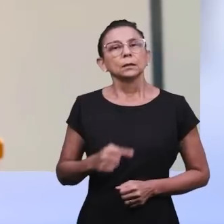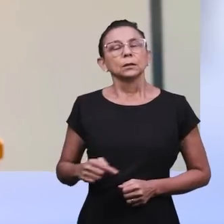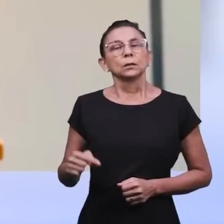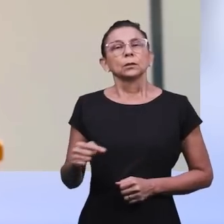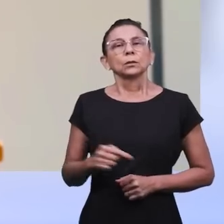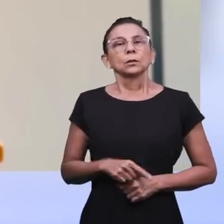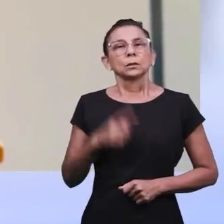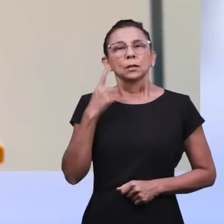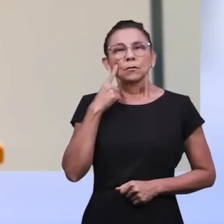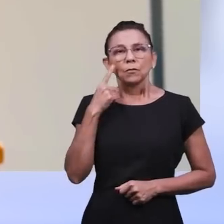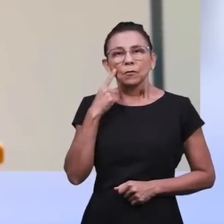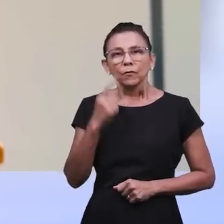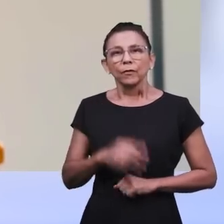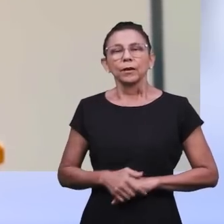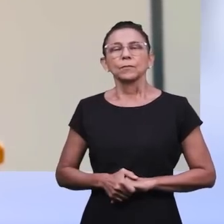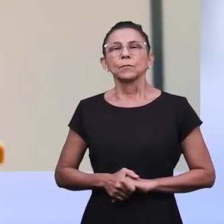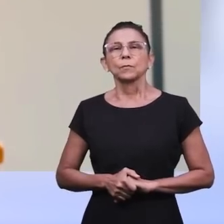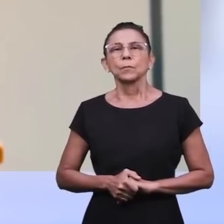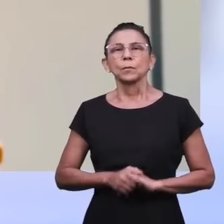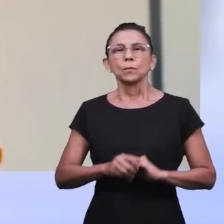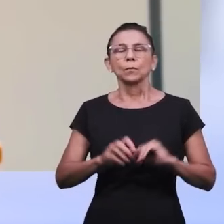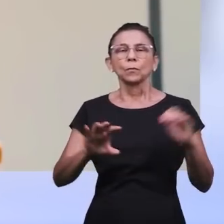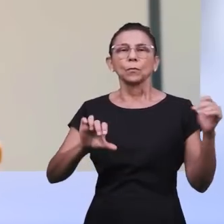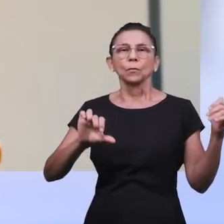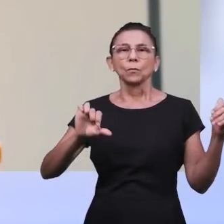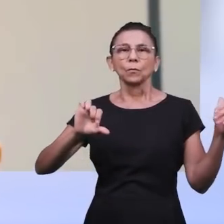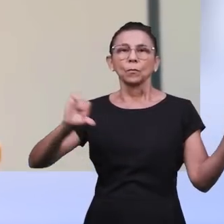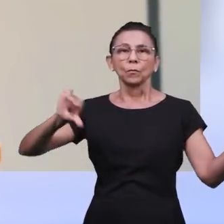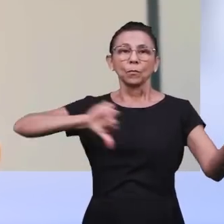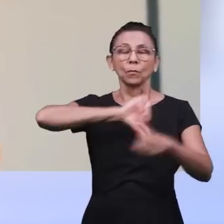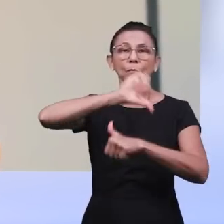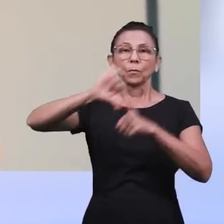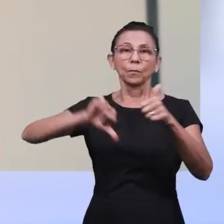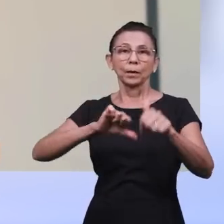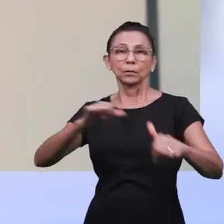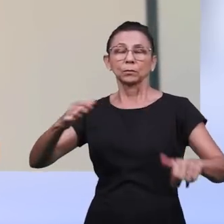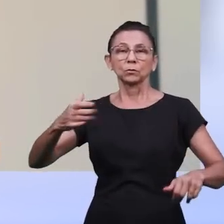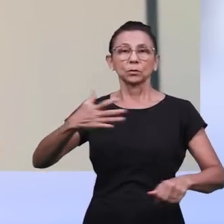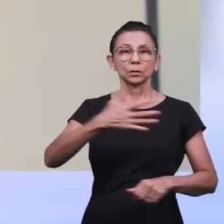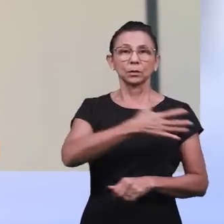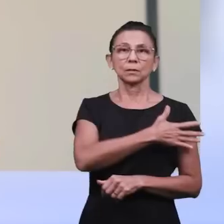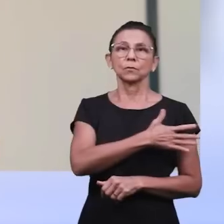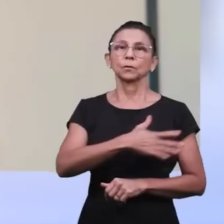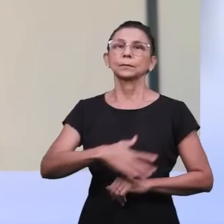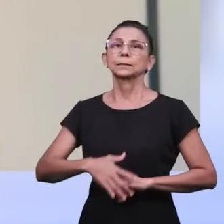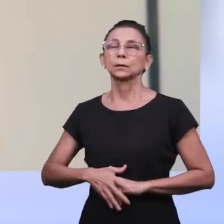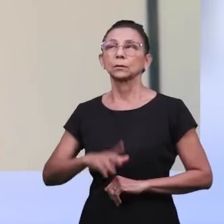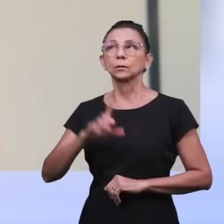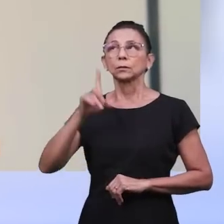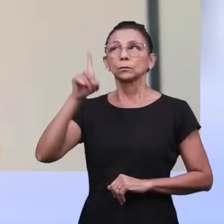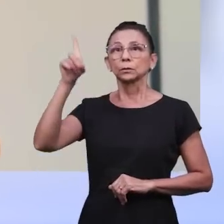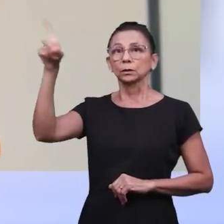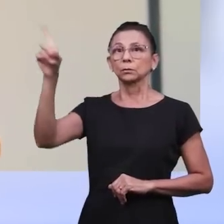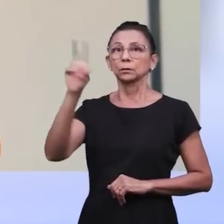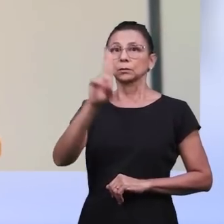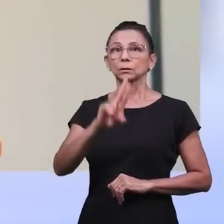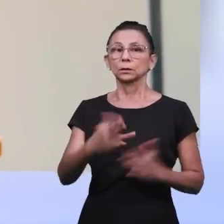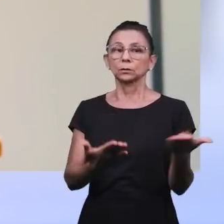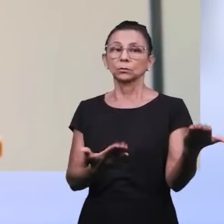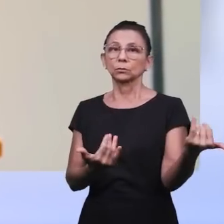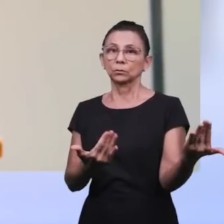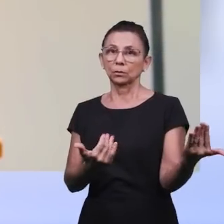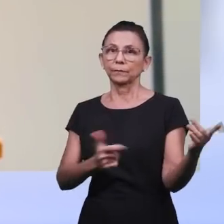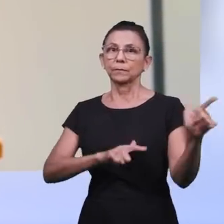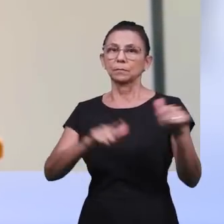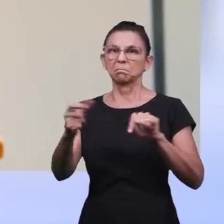na obra em Portugal, que o Senhor está usando os jovens. Esse trabalho foi um marco, inclusive muitas pessoas